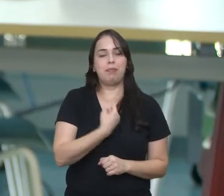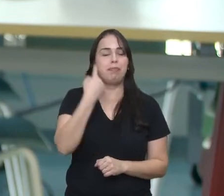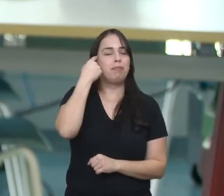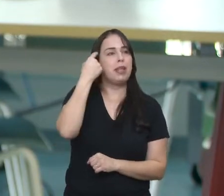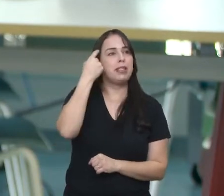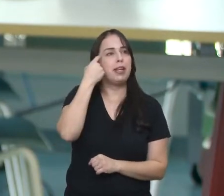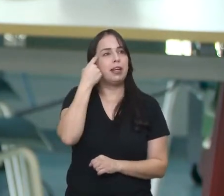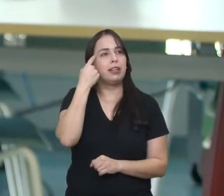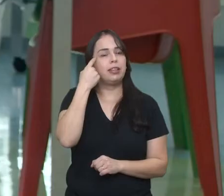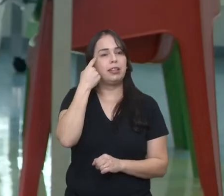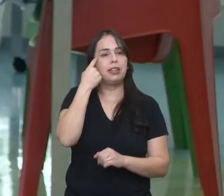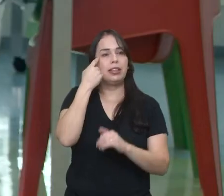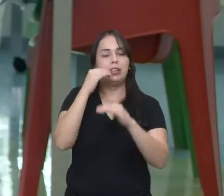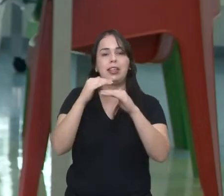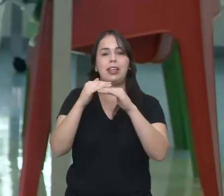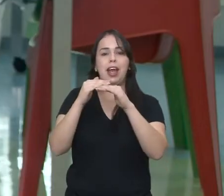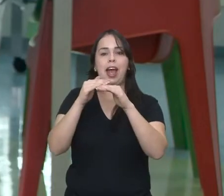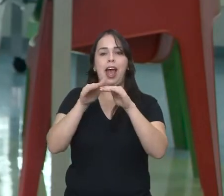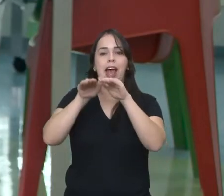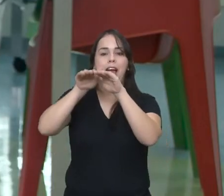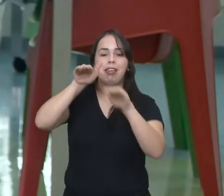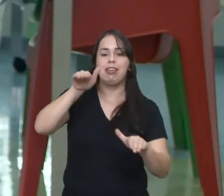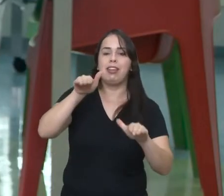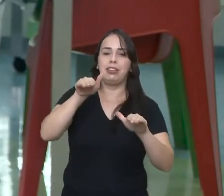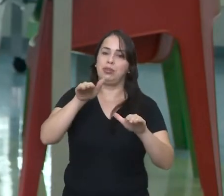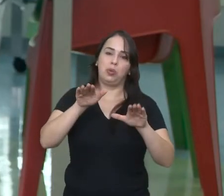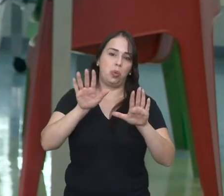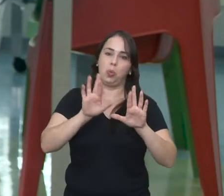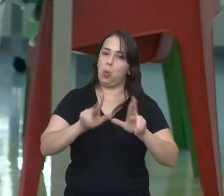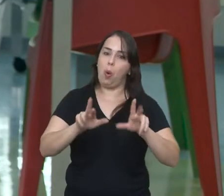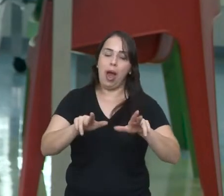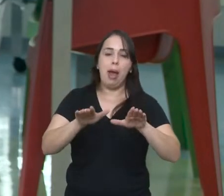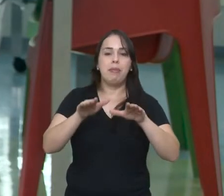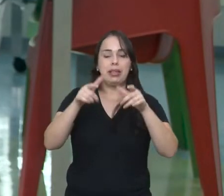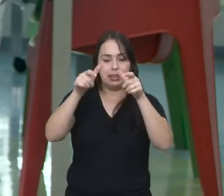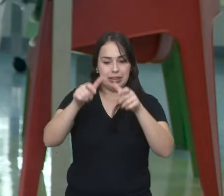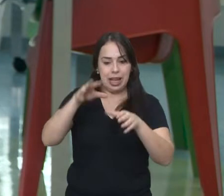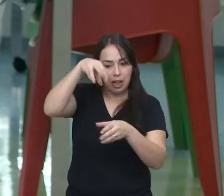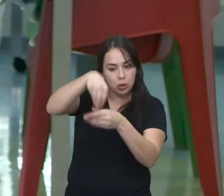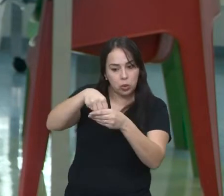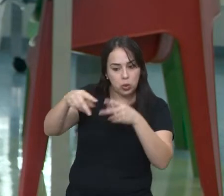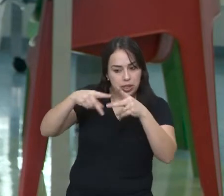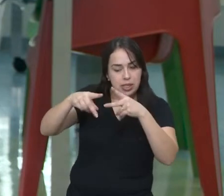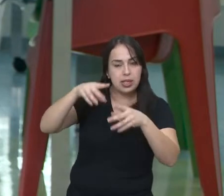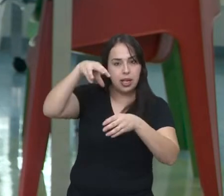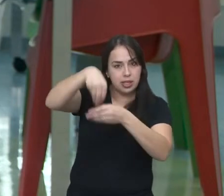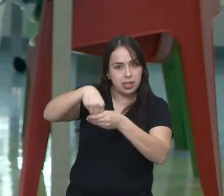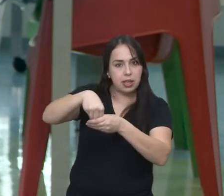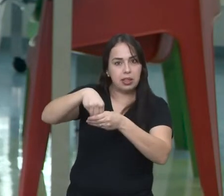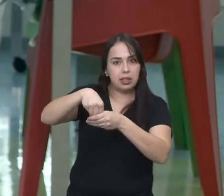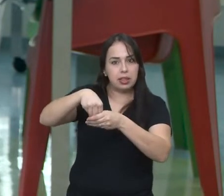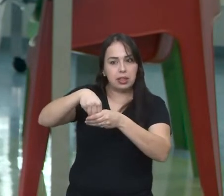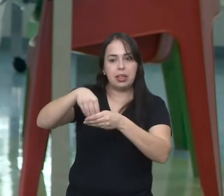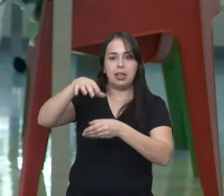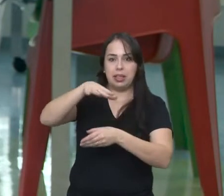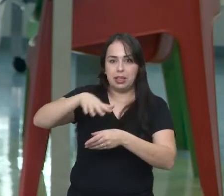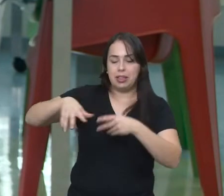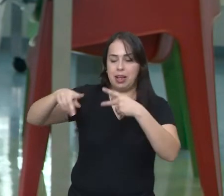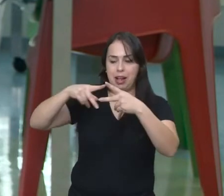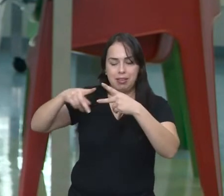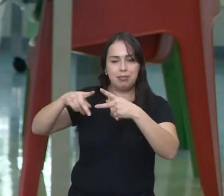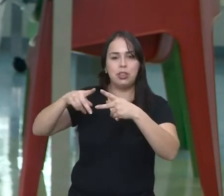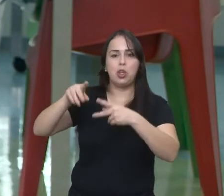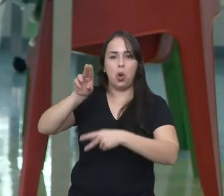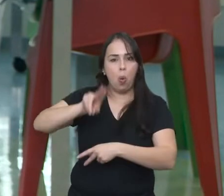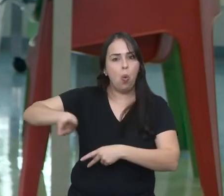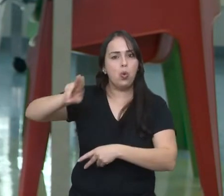desses usuários. A gente não pode se iludir também achando que essa desigualdade é só entre regiões. Dentro das próprias cidades também tem. Né?